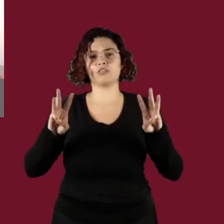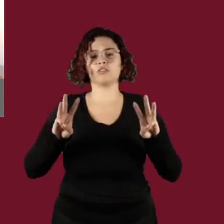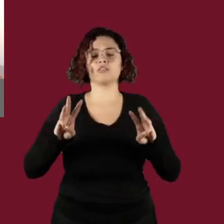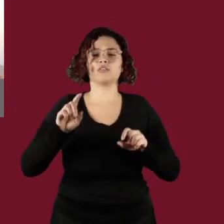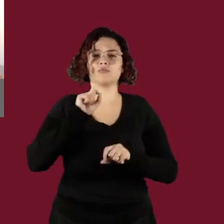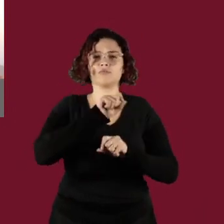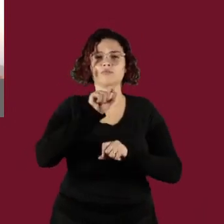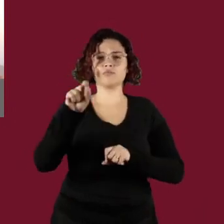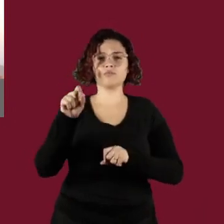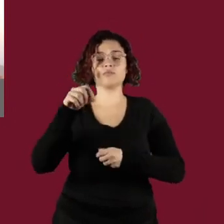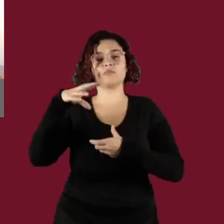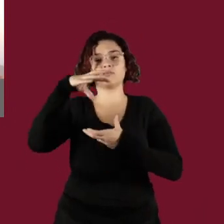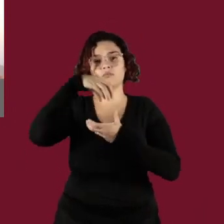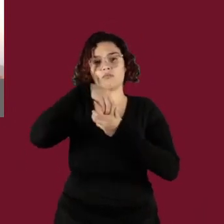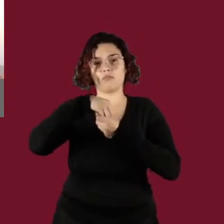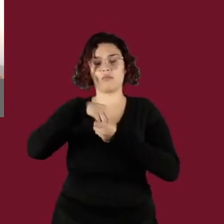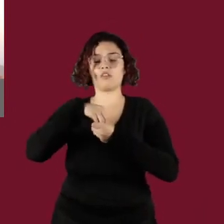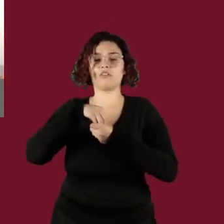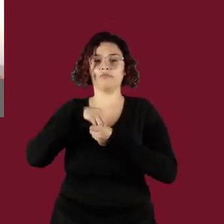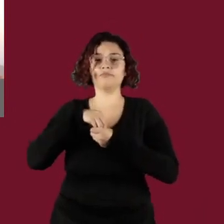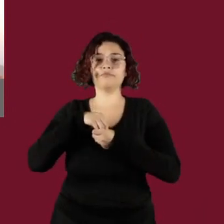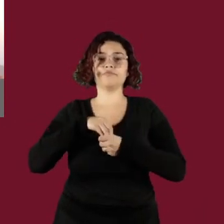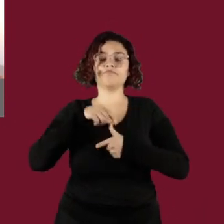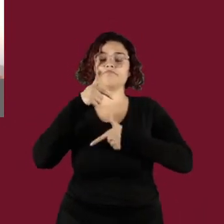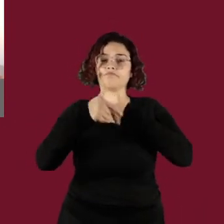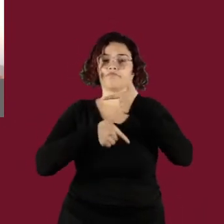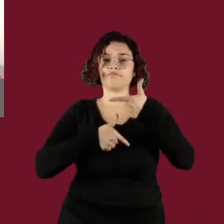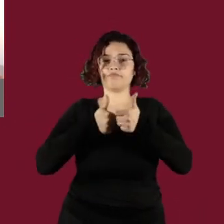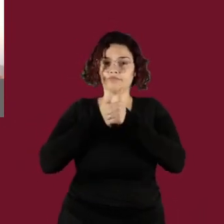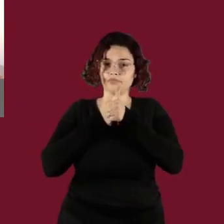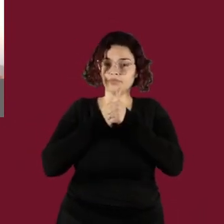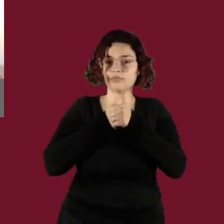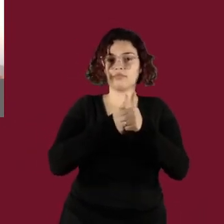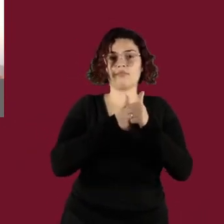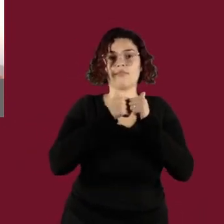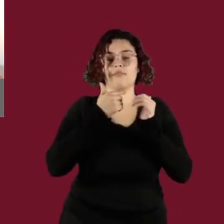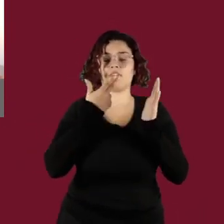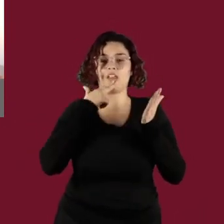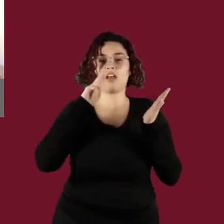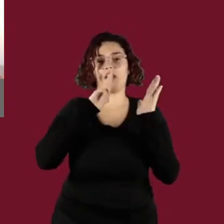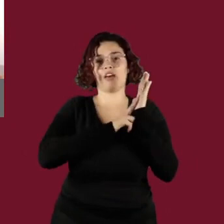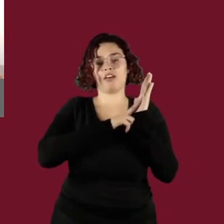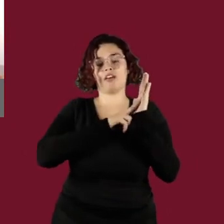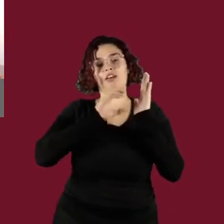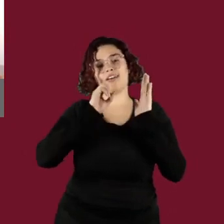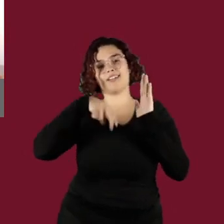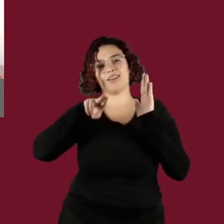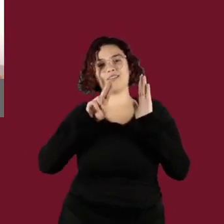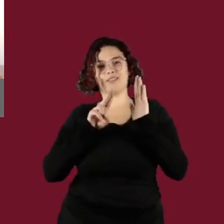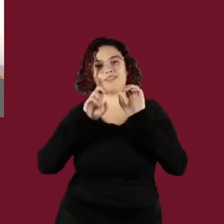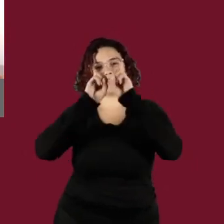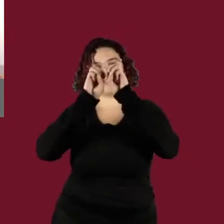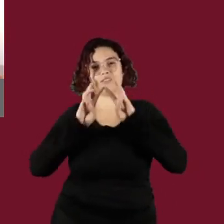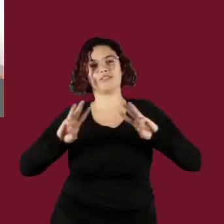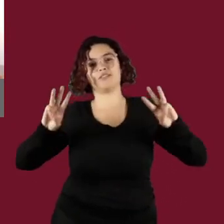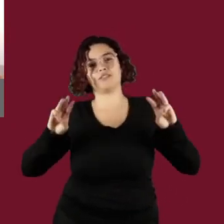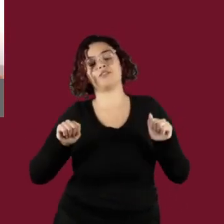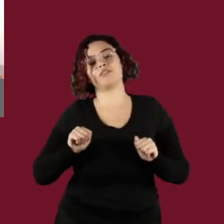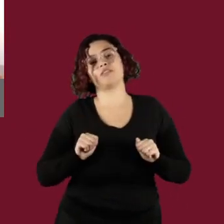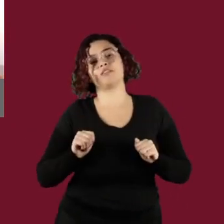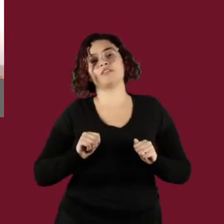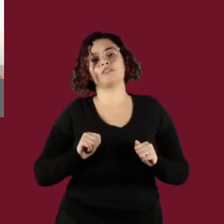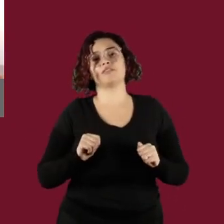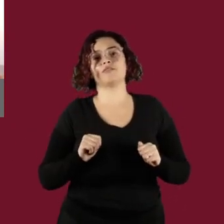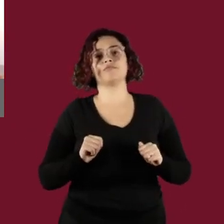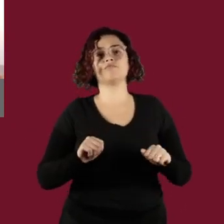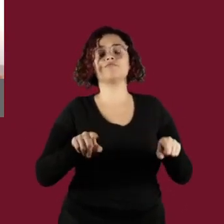da organização, ela segue os valores da Carta das Nações Unidas, né, que nós conhecemos. Nós temos, por exemplo, e isso eu gosto de dizer,